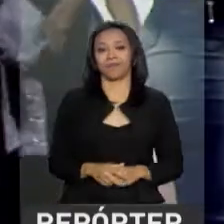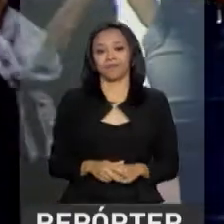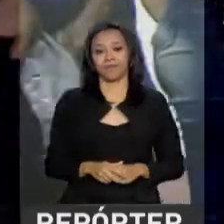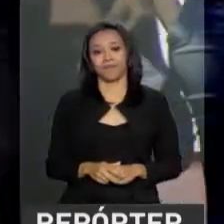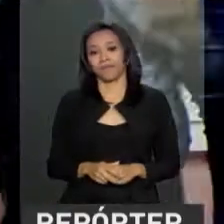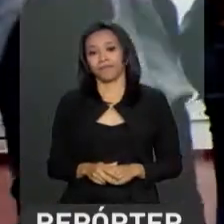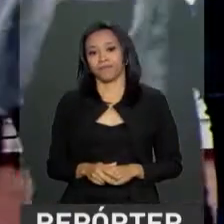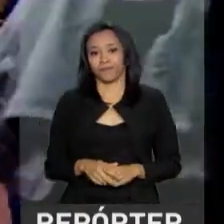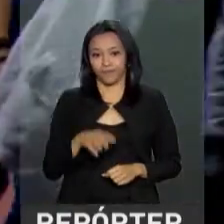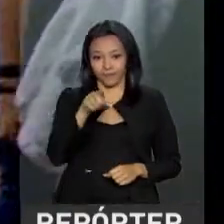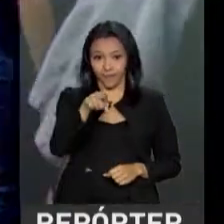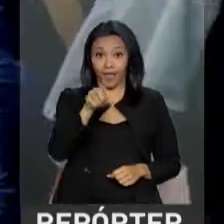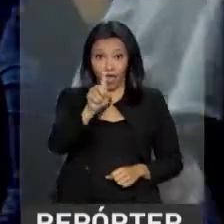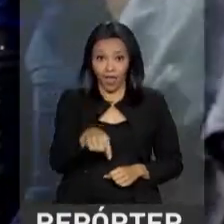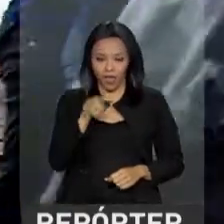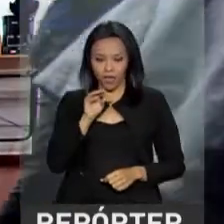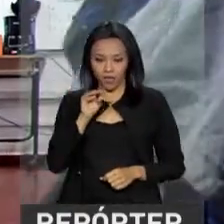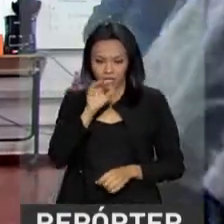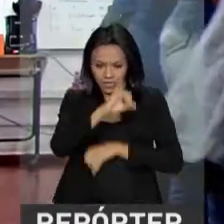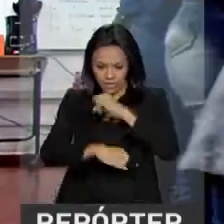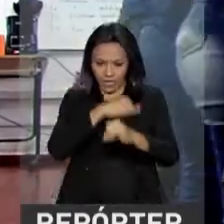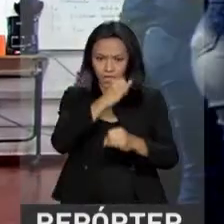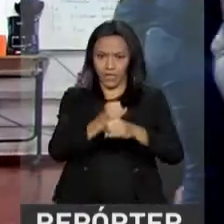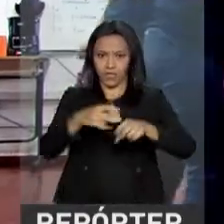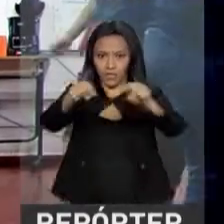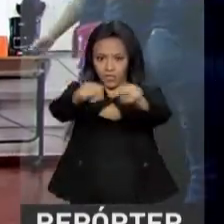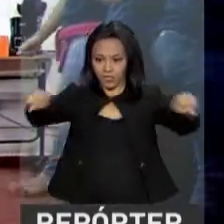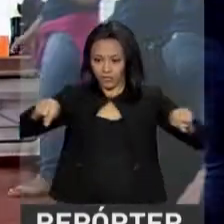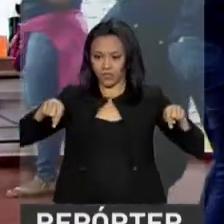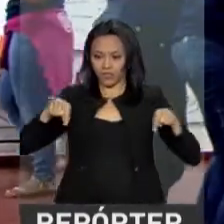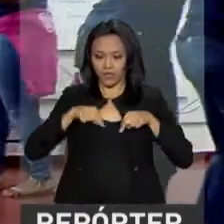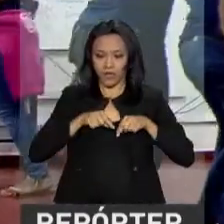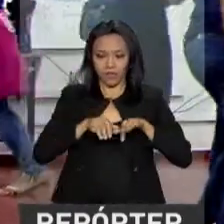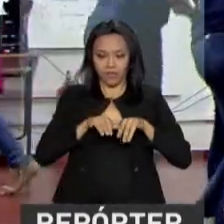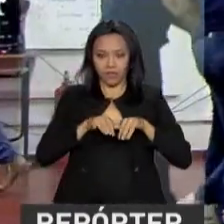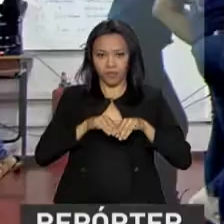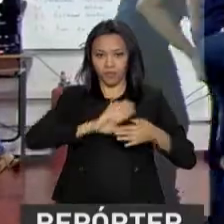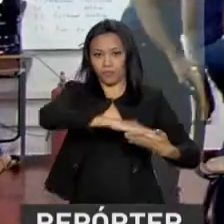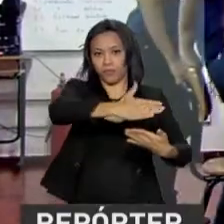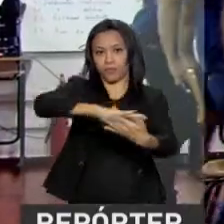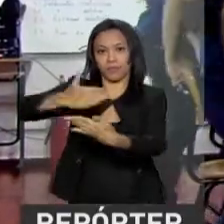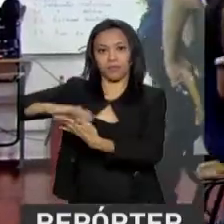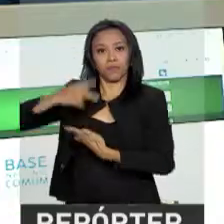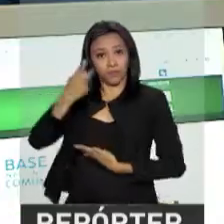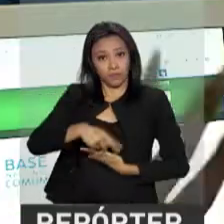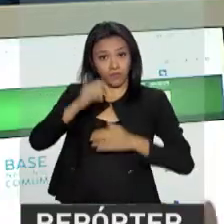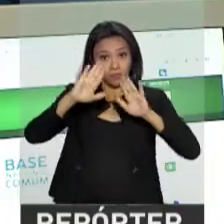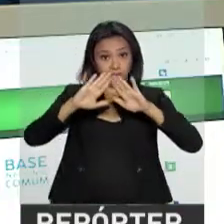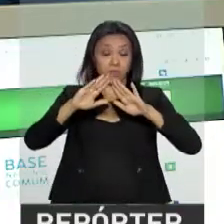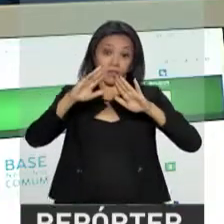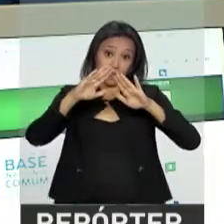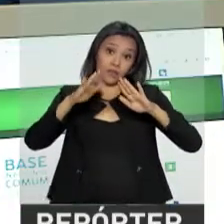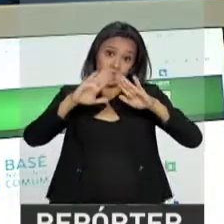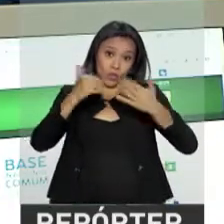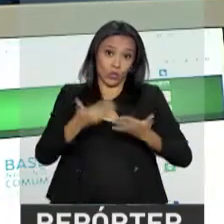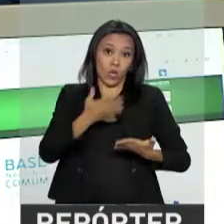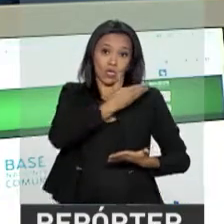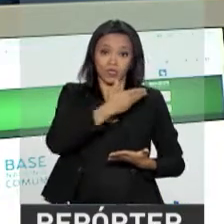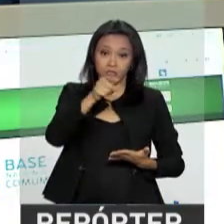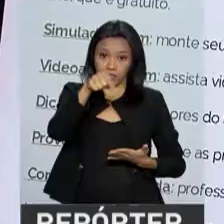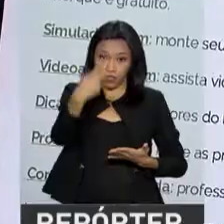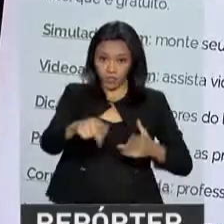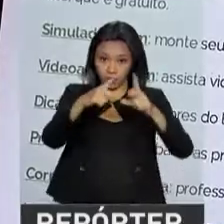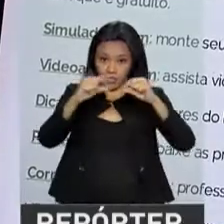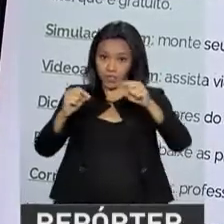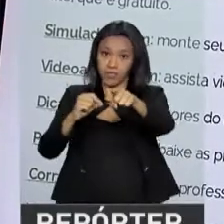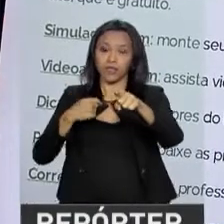é na internet um laboratório de informática de uma escola pública de brasília que a milena aprimora o